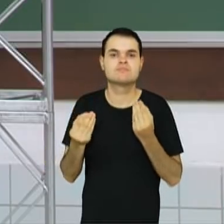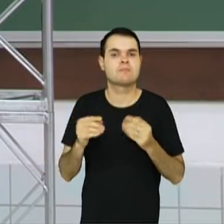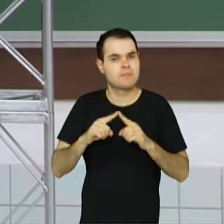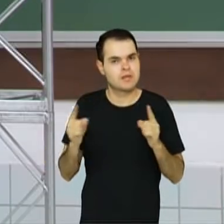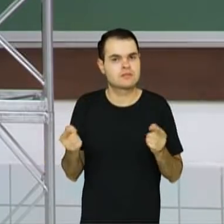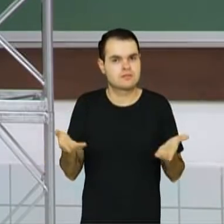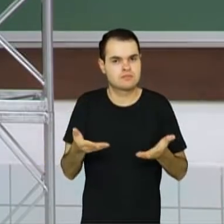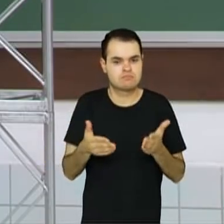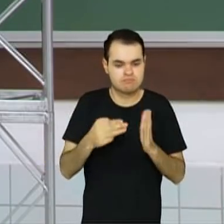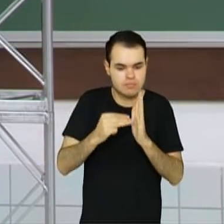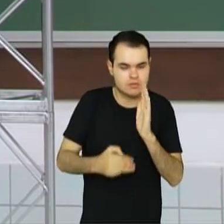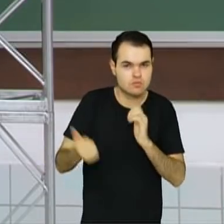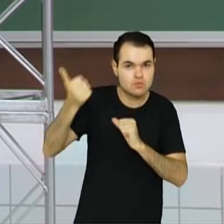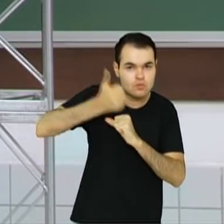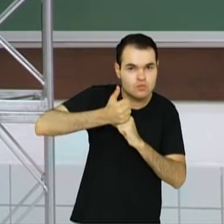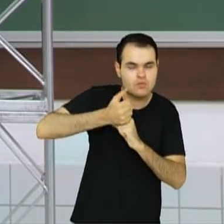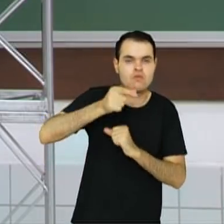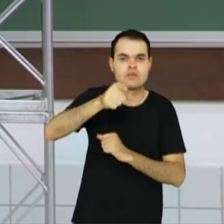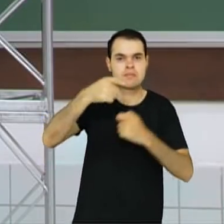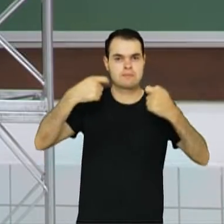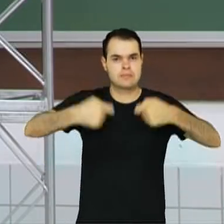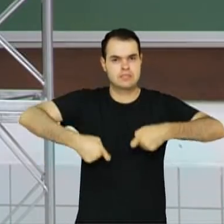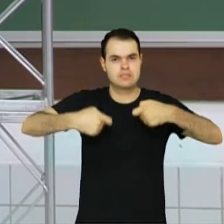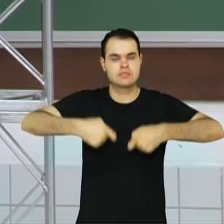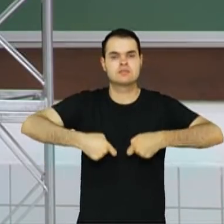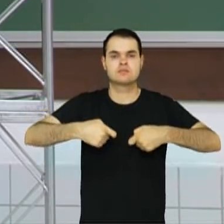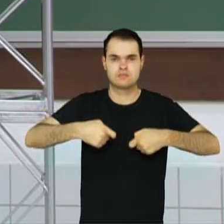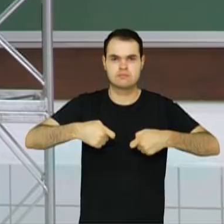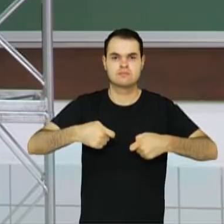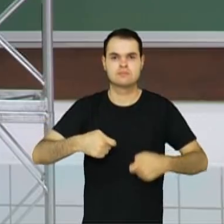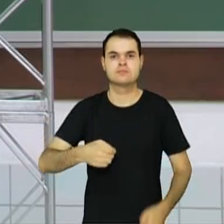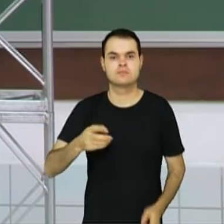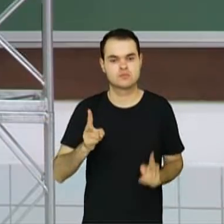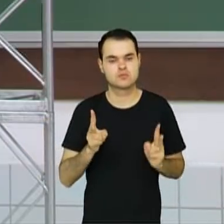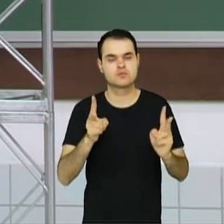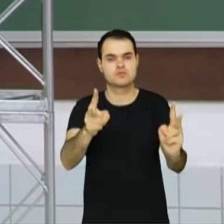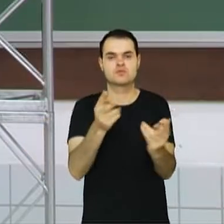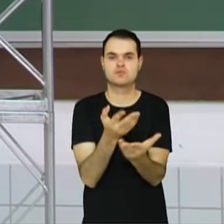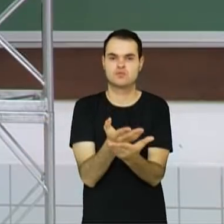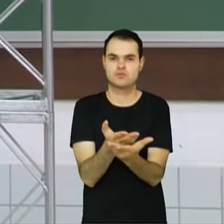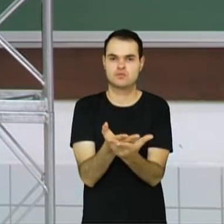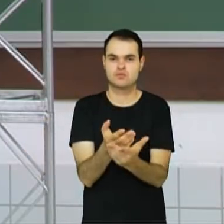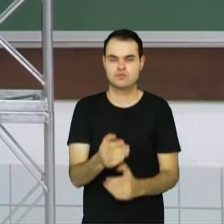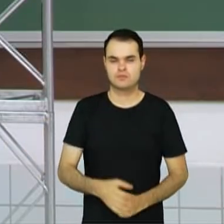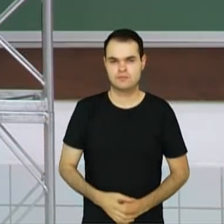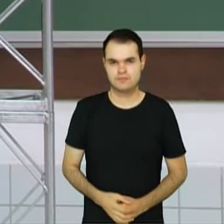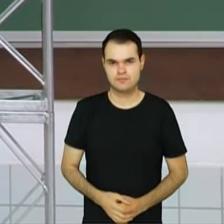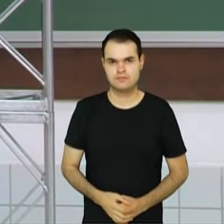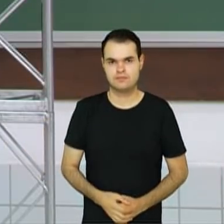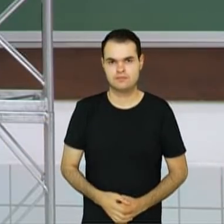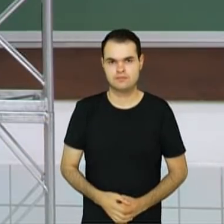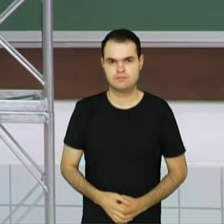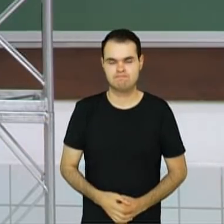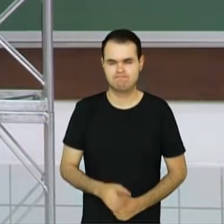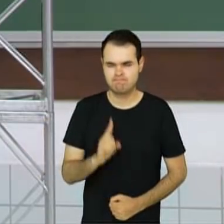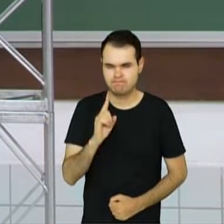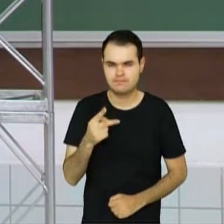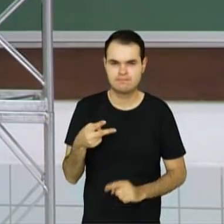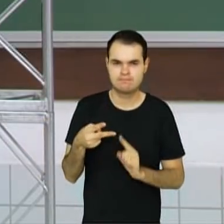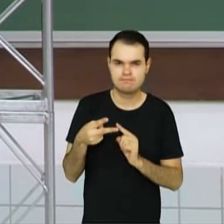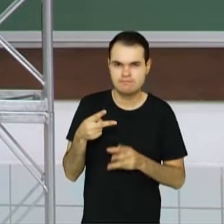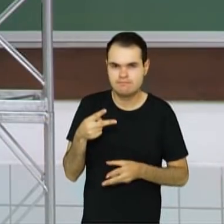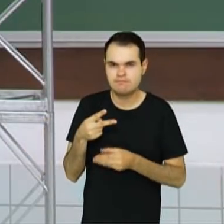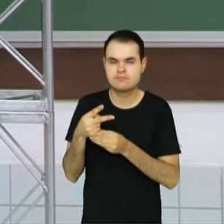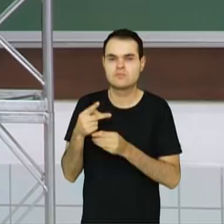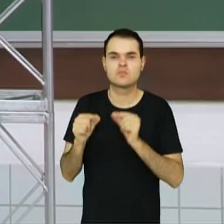Então, substituição é um método que você precisa levar para a continuidade dos seus estudos. Mais uma coisa. O método